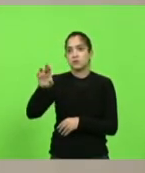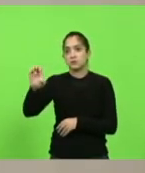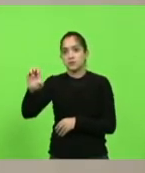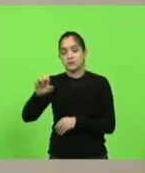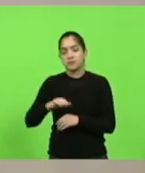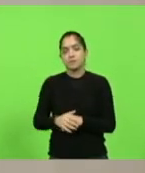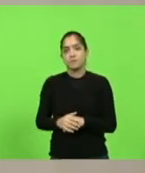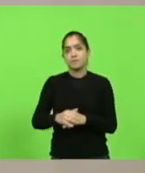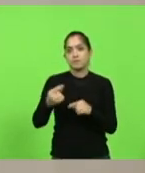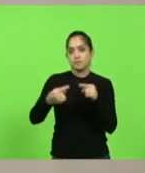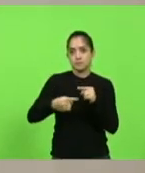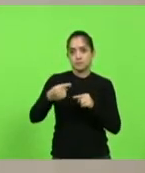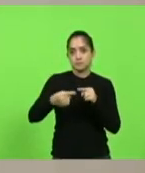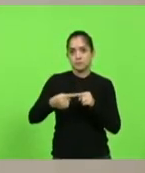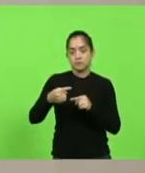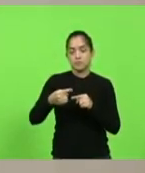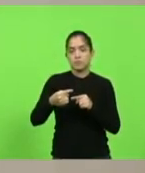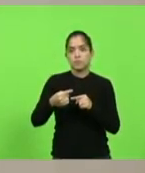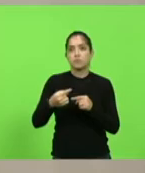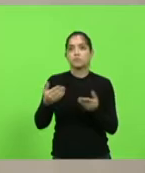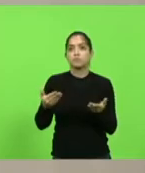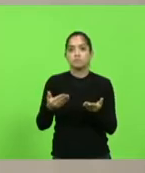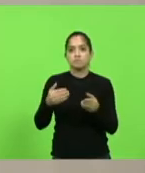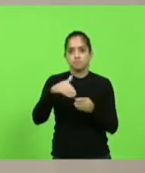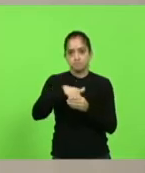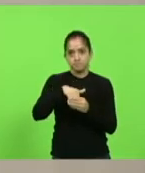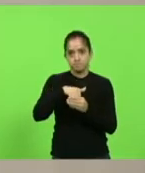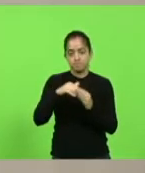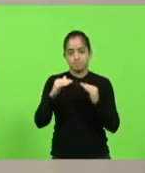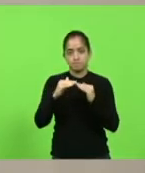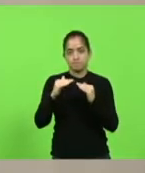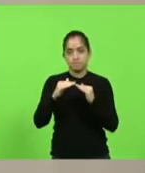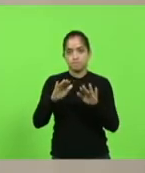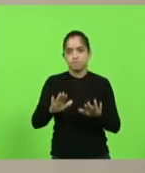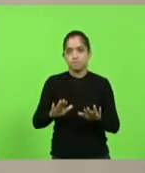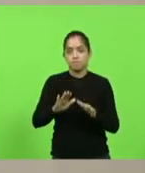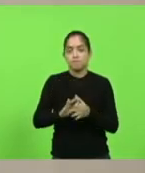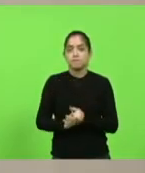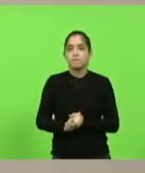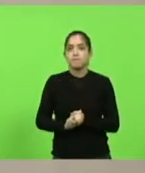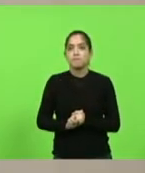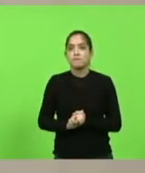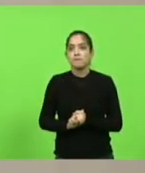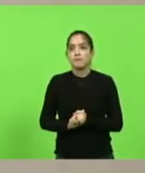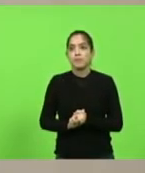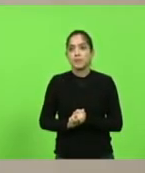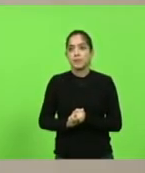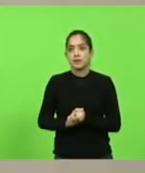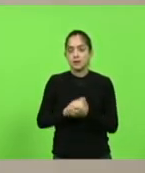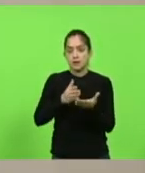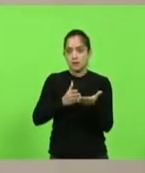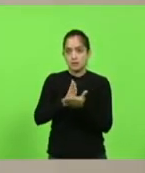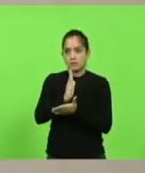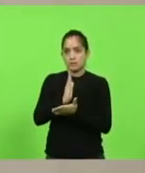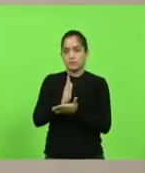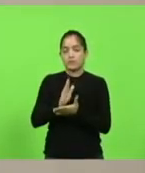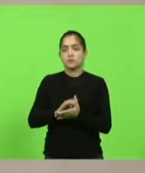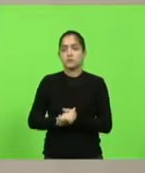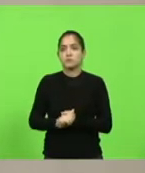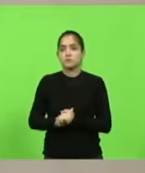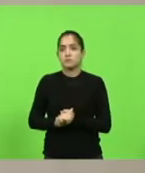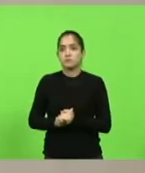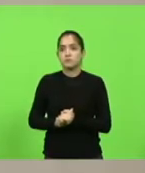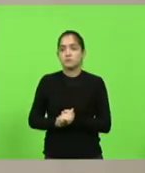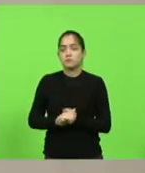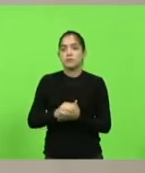Em discussão. Não havendo quem queira discutir, em votação. Deputados que aprovam, permaneçam como se encontram. Aprovado por unanimidade.